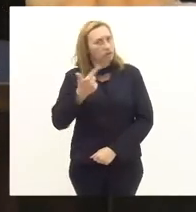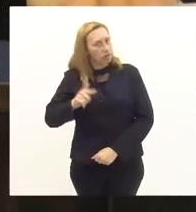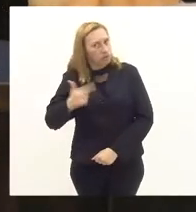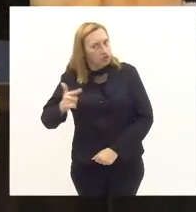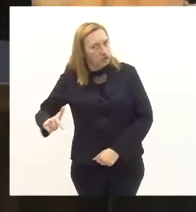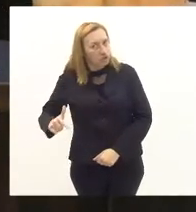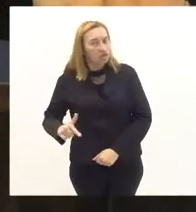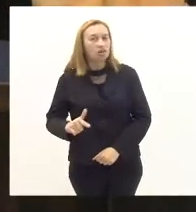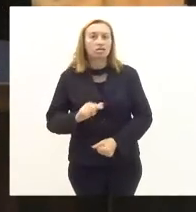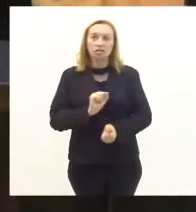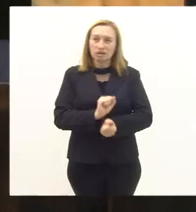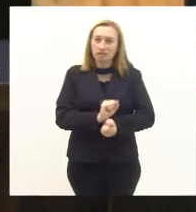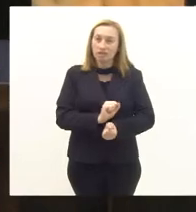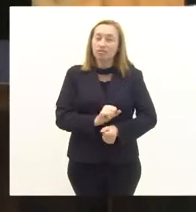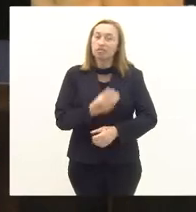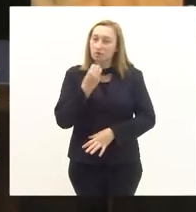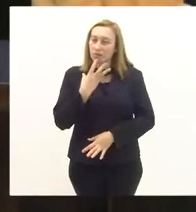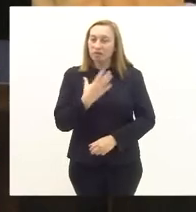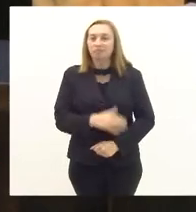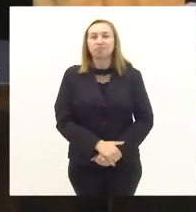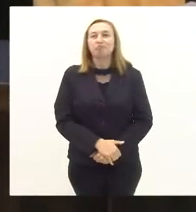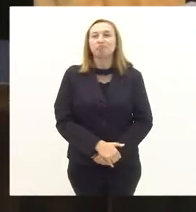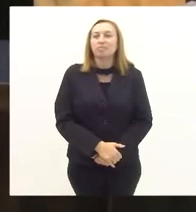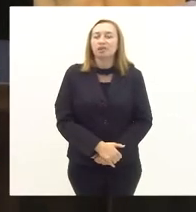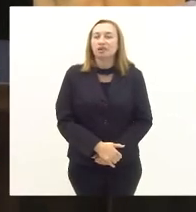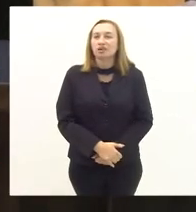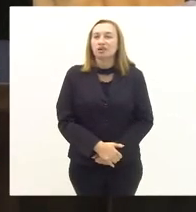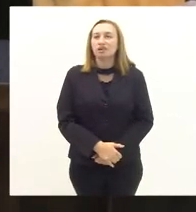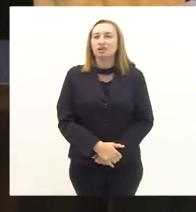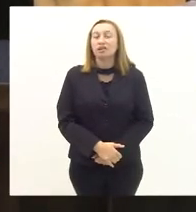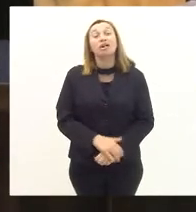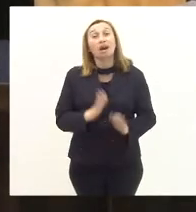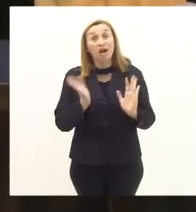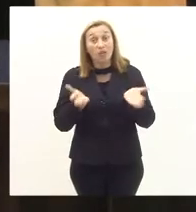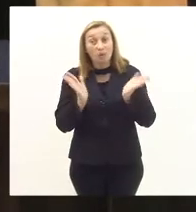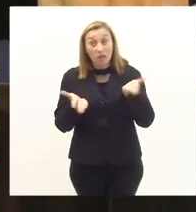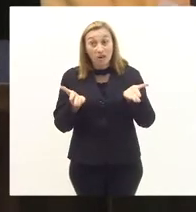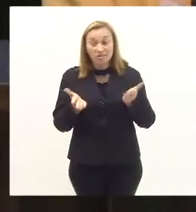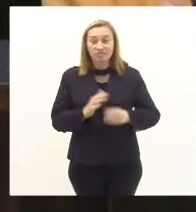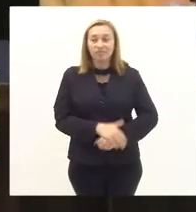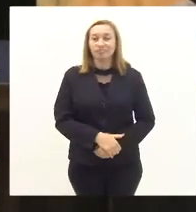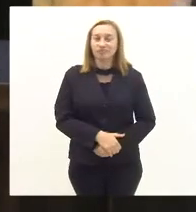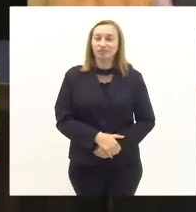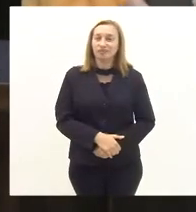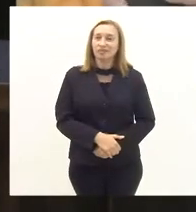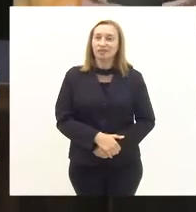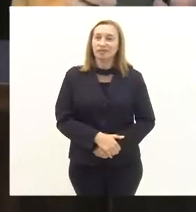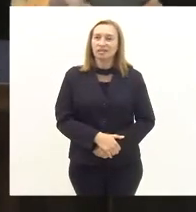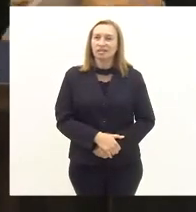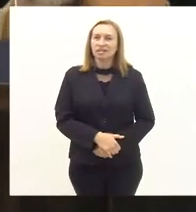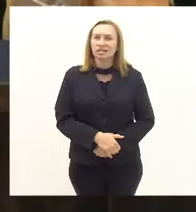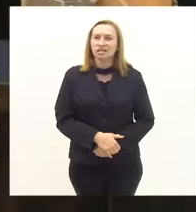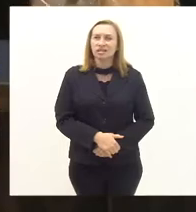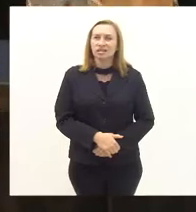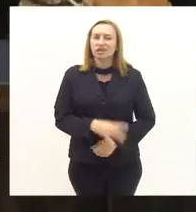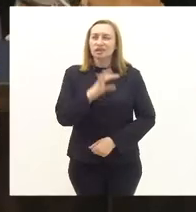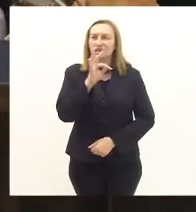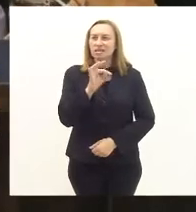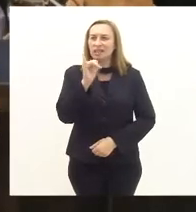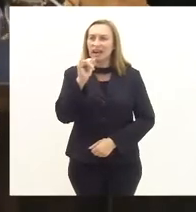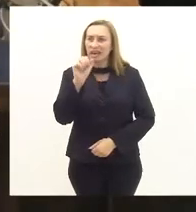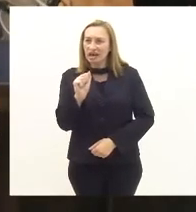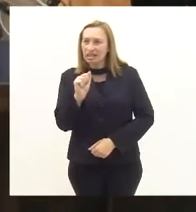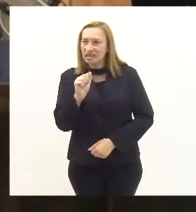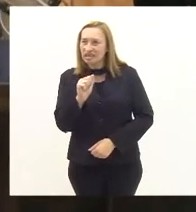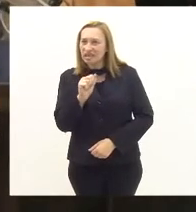É o que se espera. Muito bem. Ouçamos agora a Taila Rodrigues, é Taila